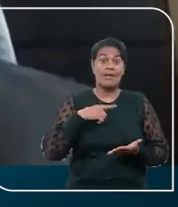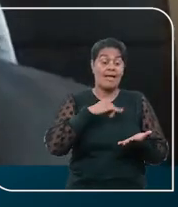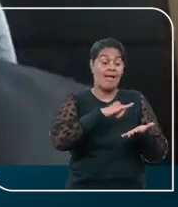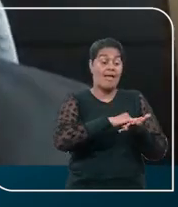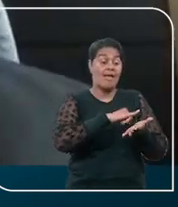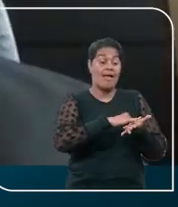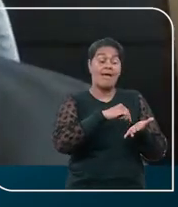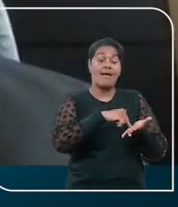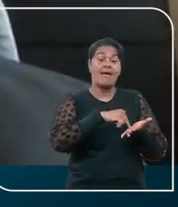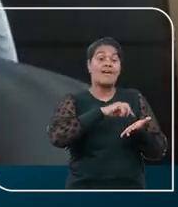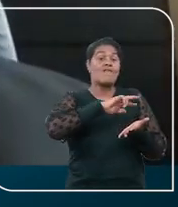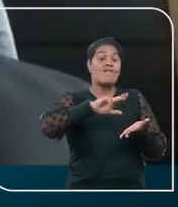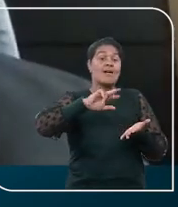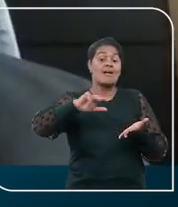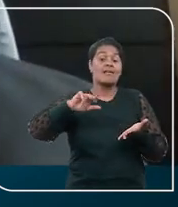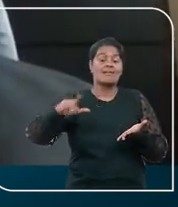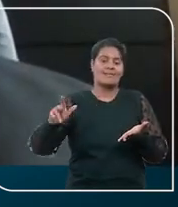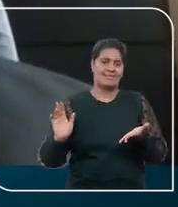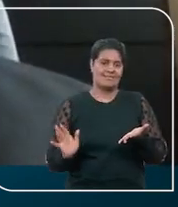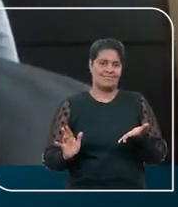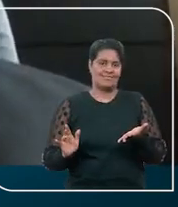se trata de uma mera locação